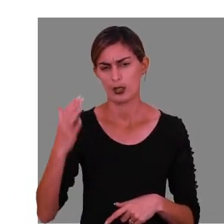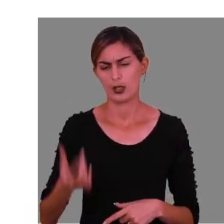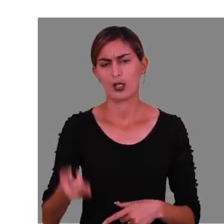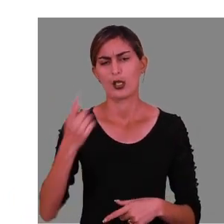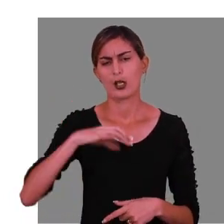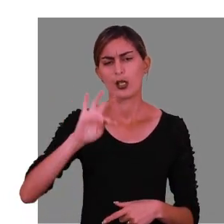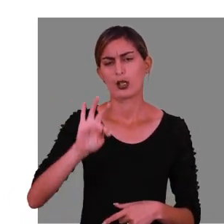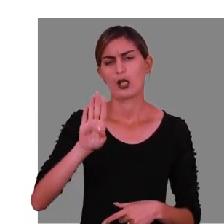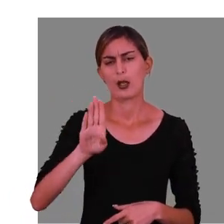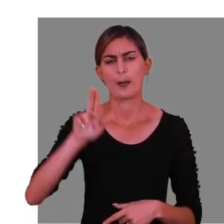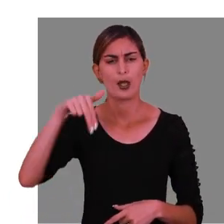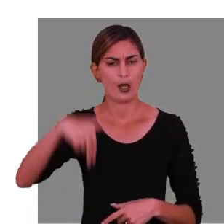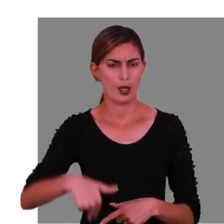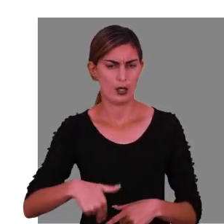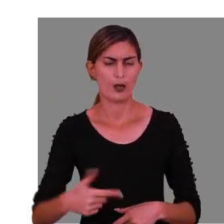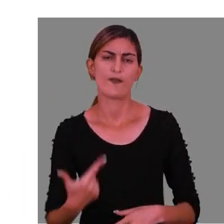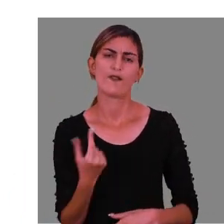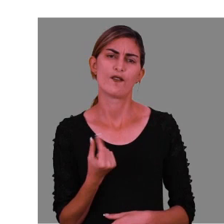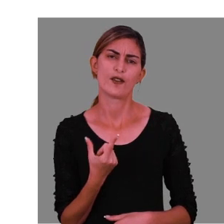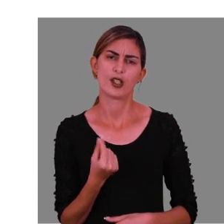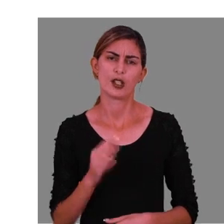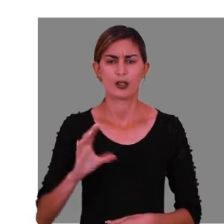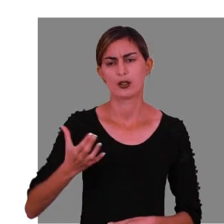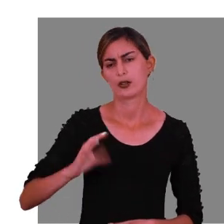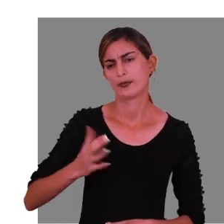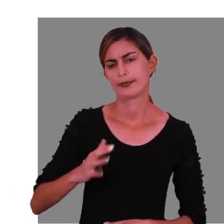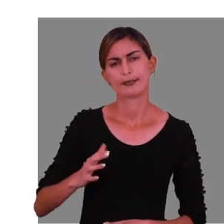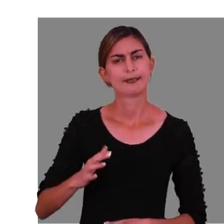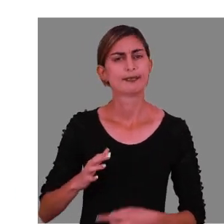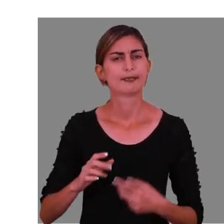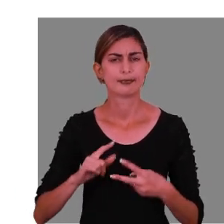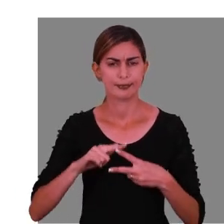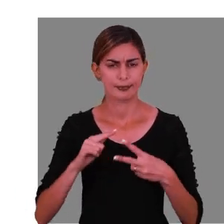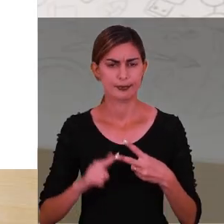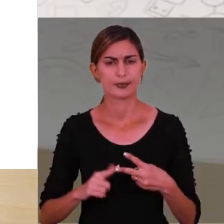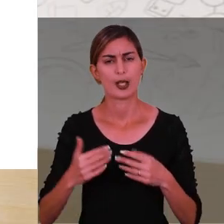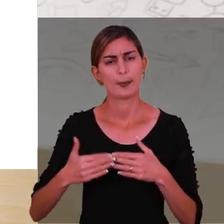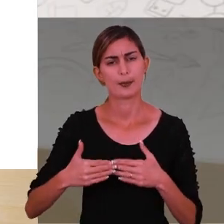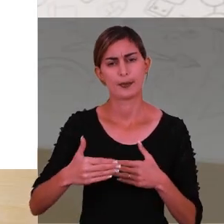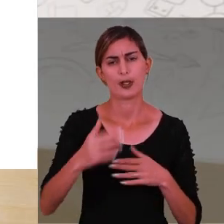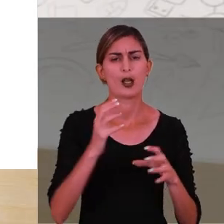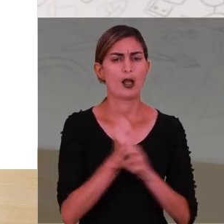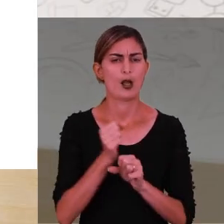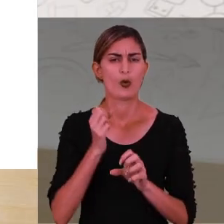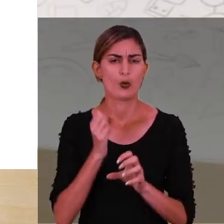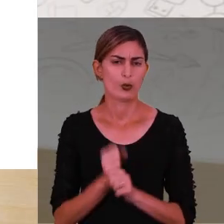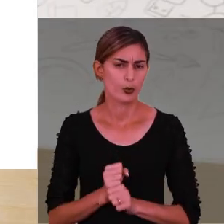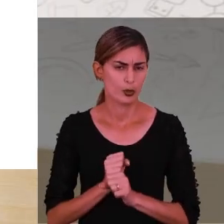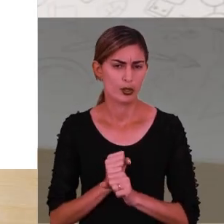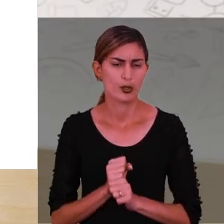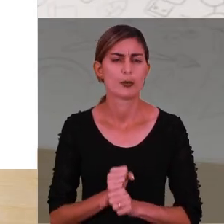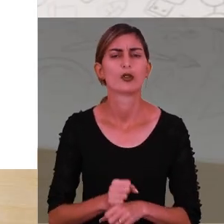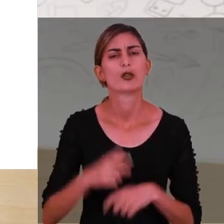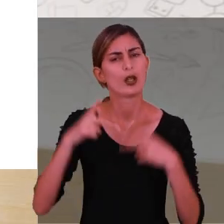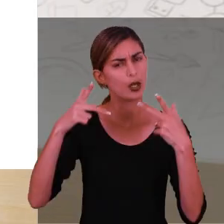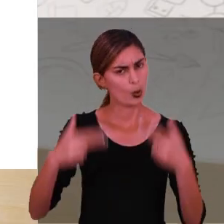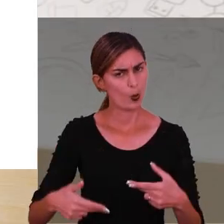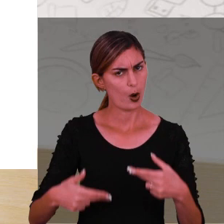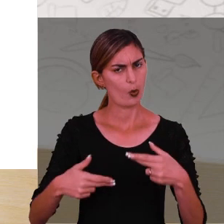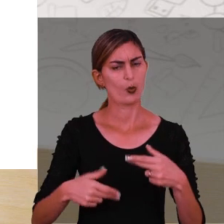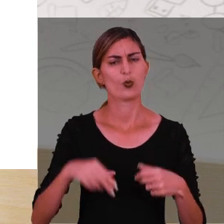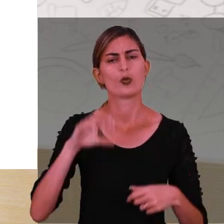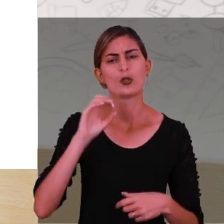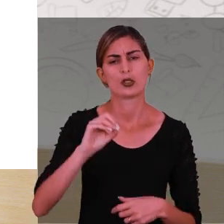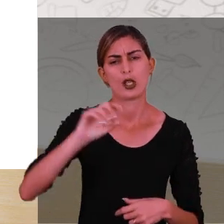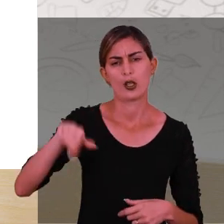graus Celsius e o TBN de 20 graus. A partir daí, calculamos a situação 2 da mesma